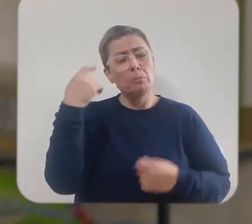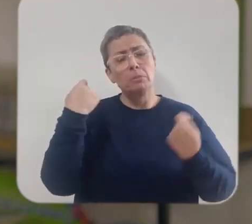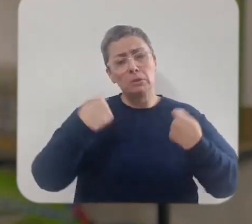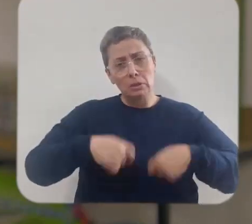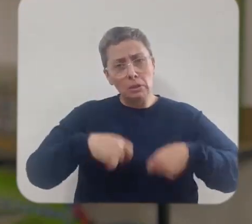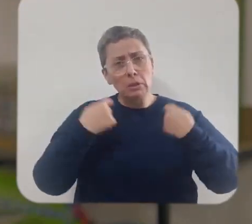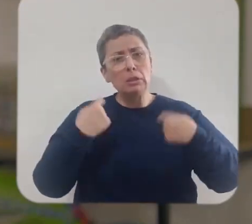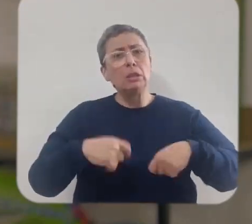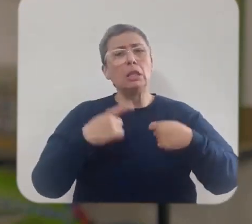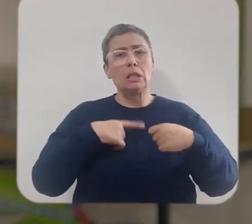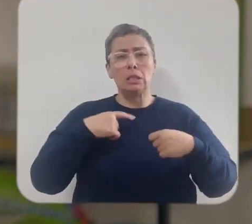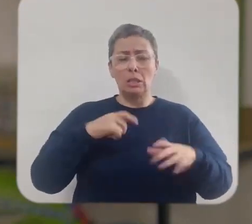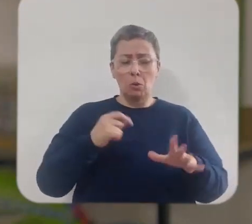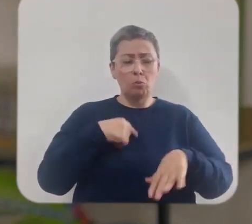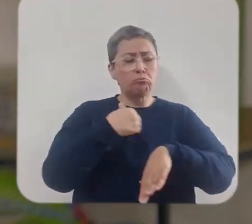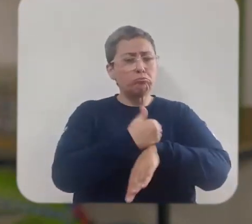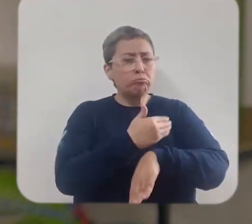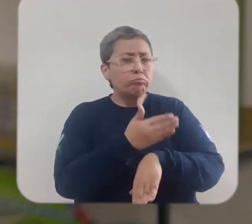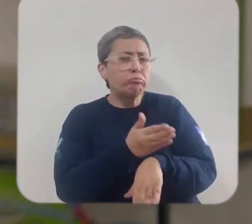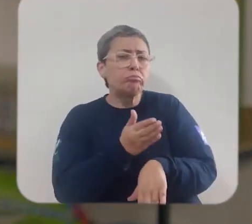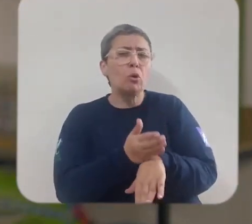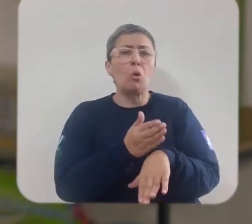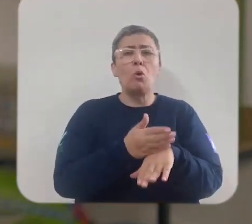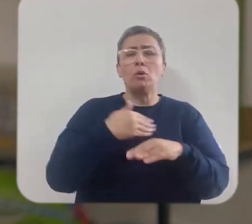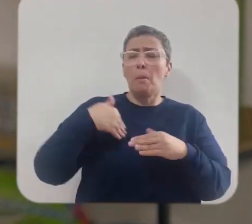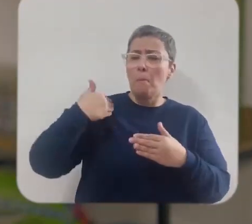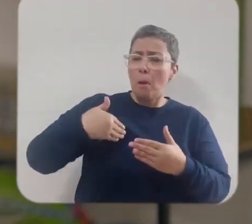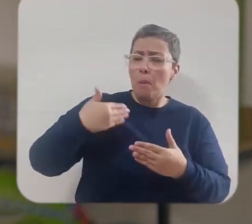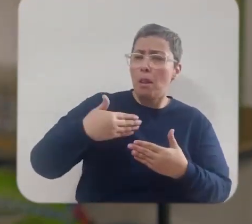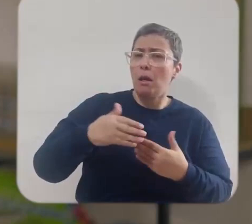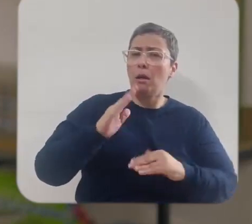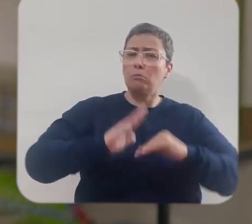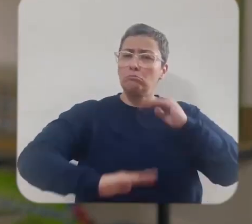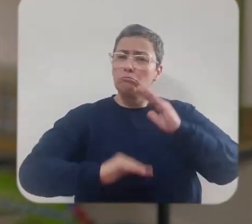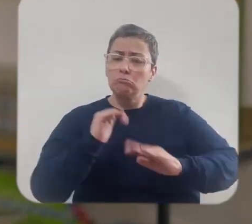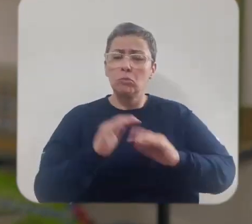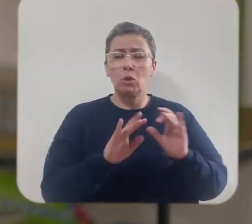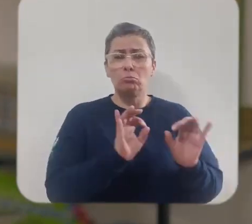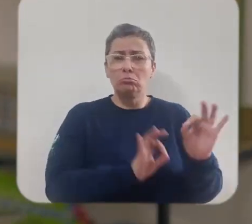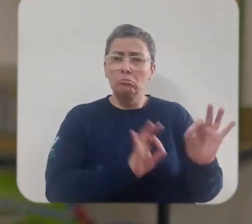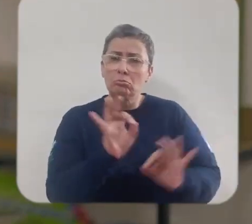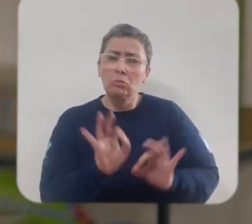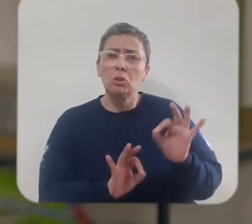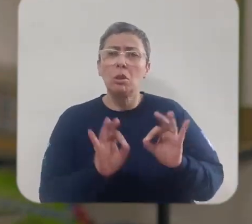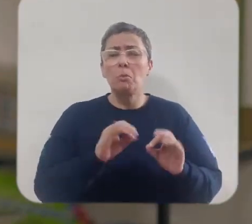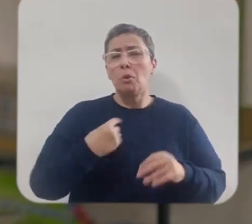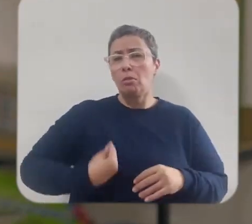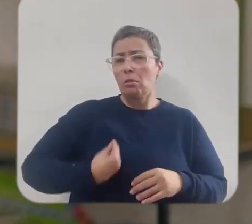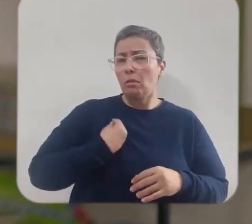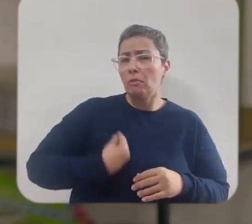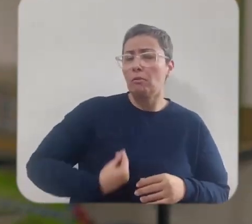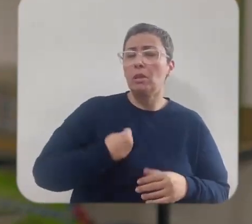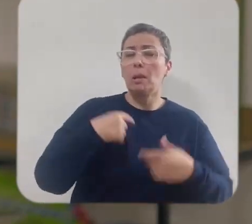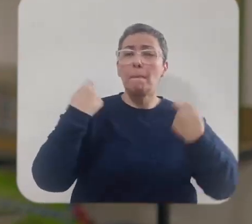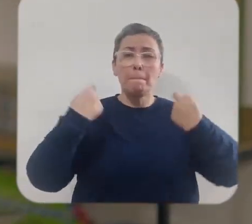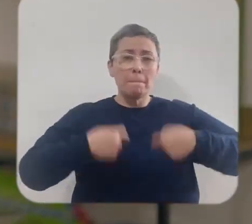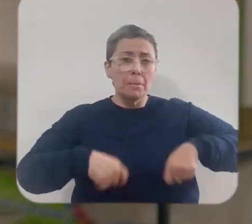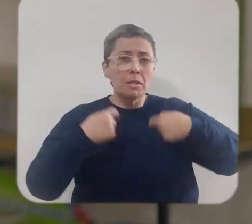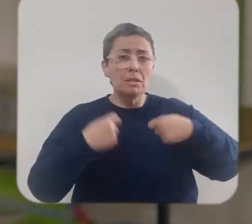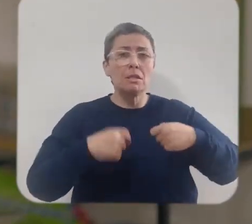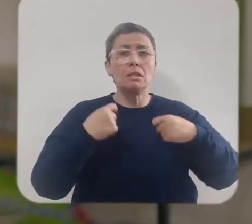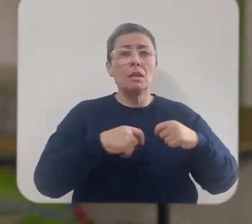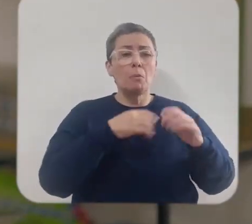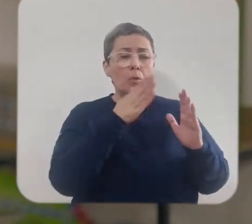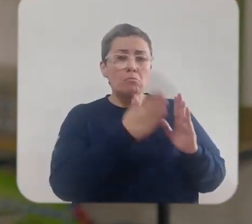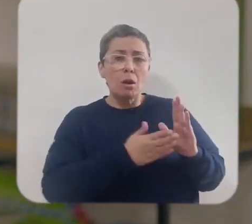todos nós temos uma rotina. Nos nossos afazeres do dia a dia, no nosso cotidiano, nós precisamos de